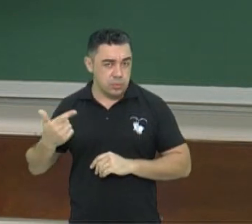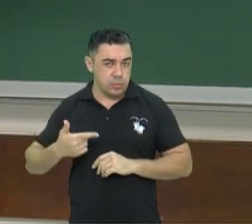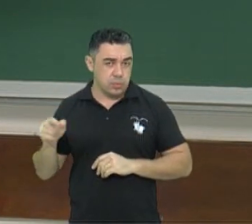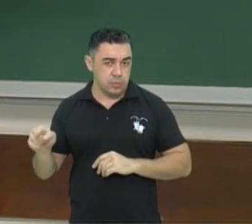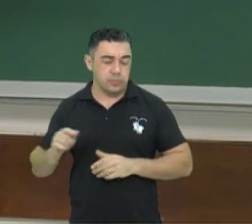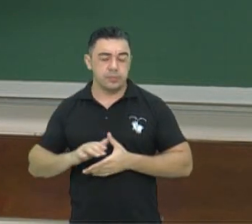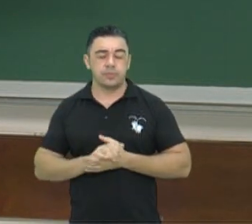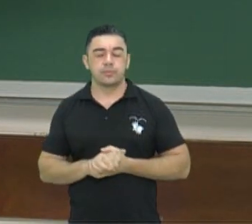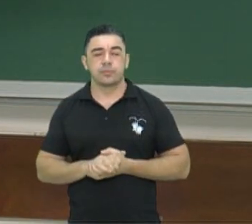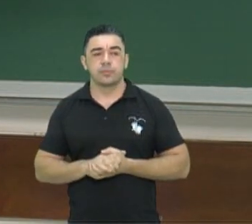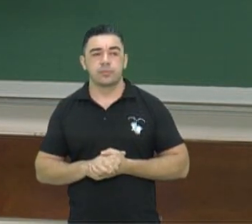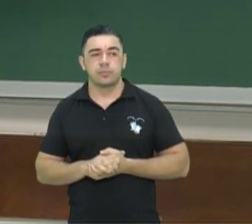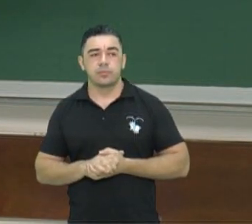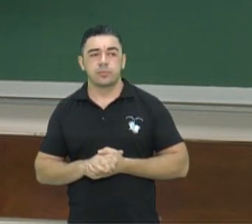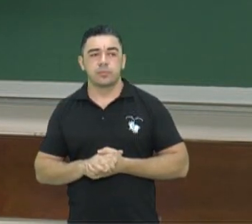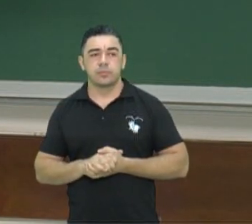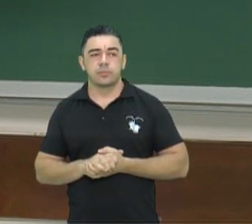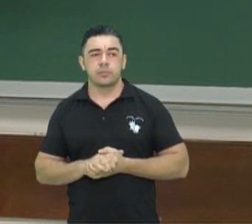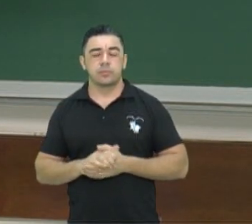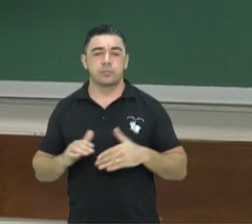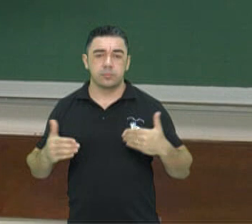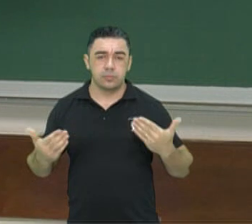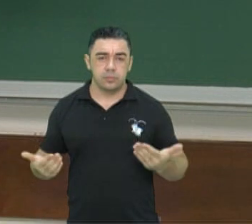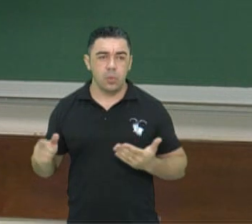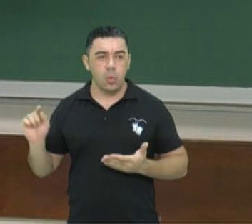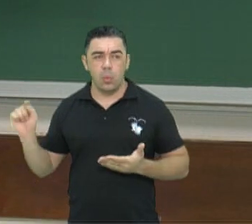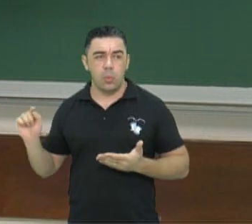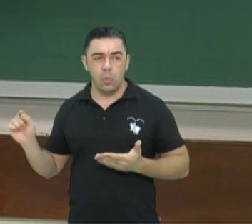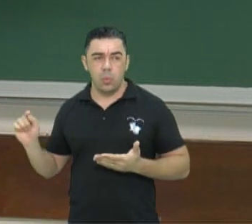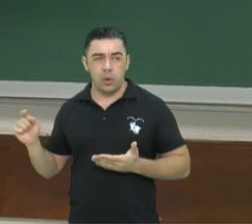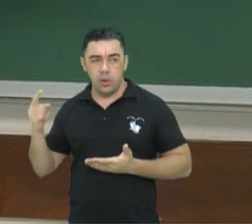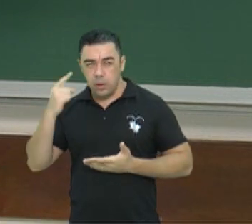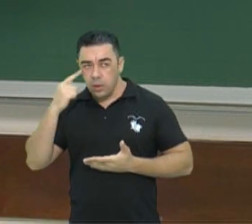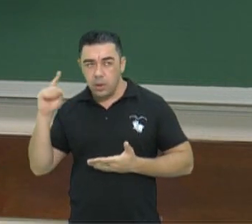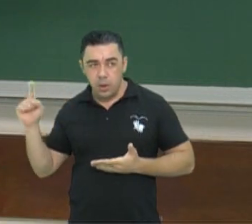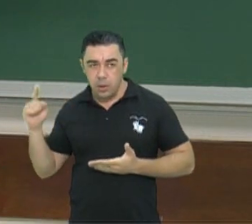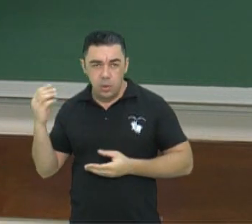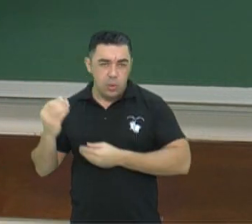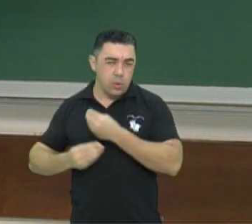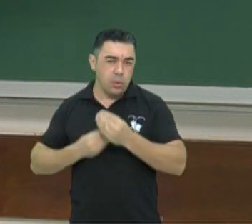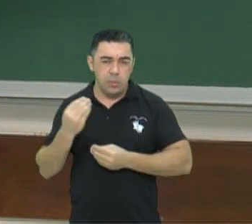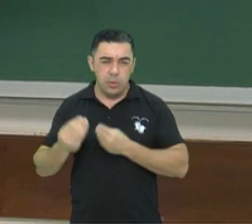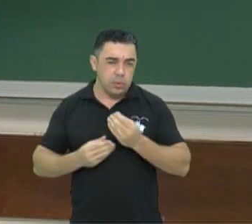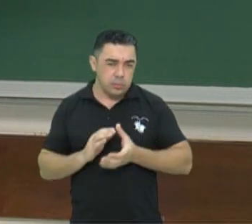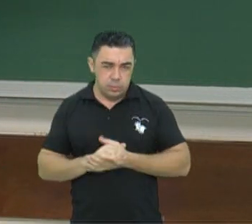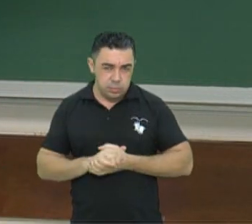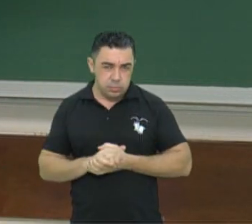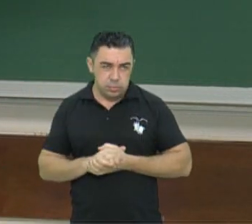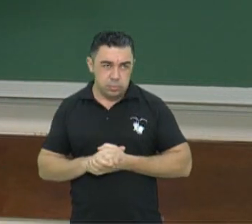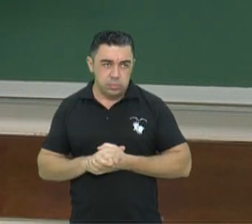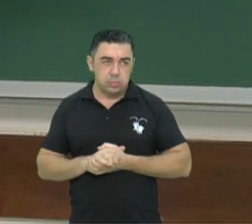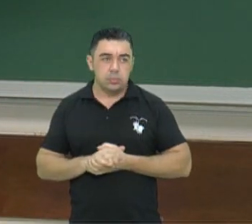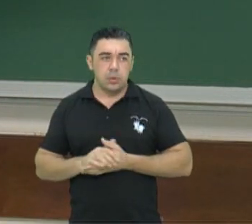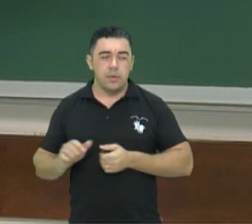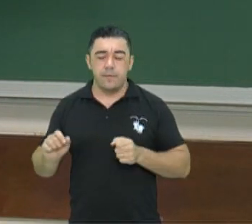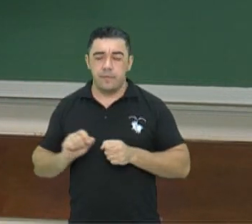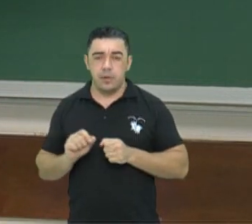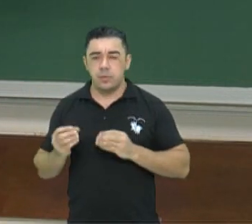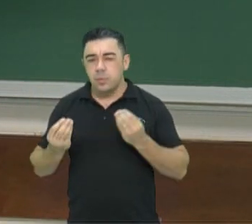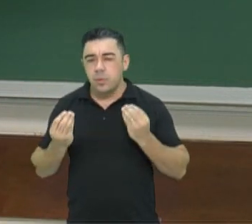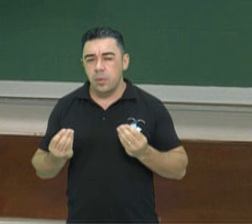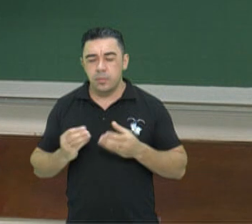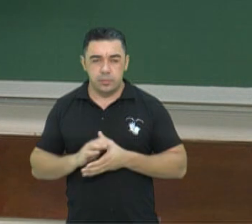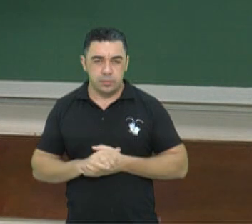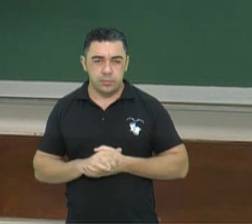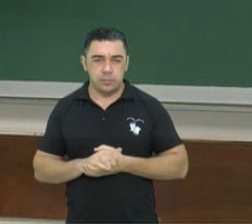segundo triângulo, tá? Então, o que que a gente vai fazer? Como é que eu resolvo esse